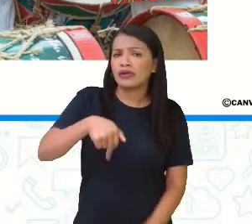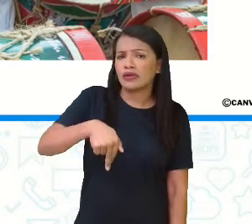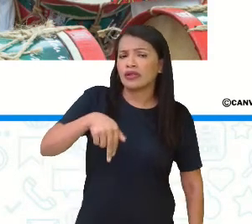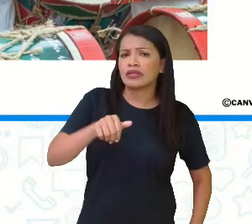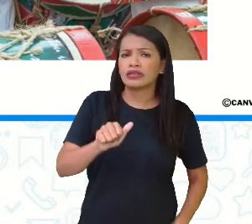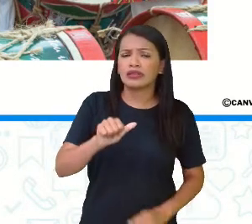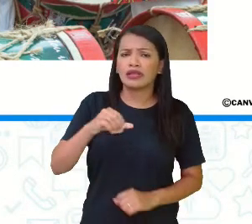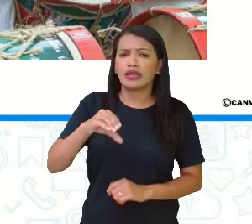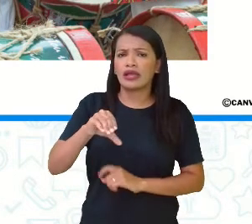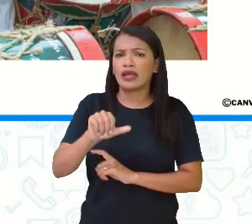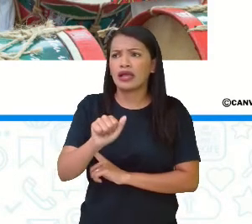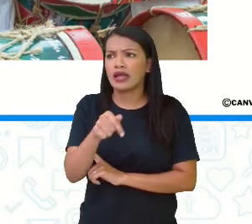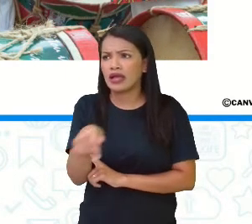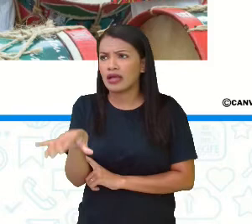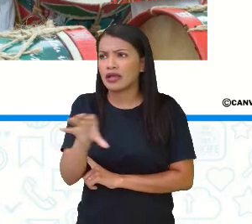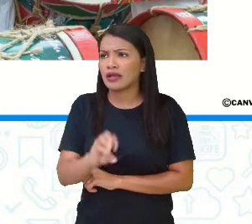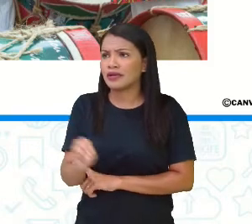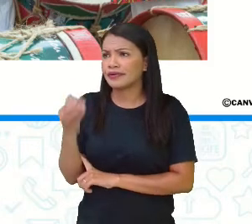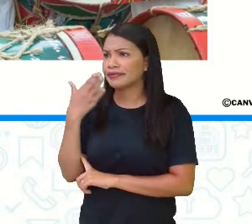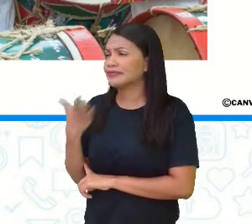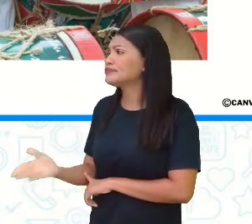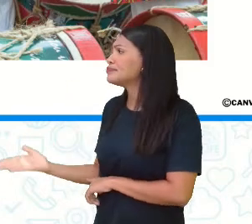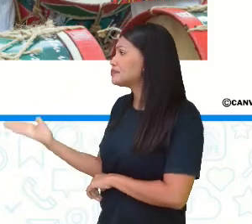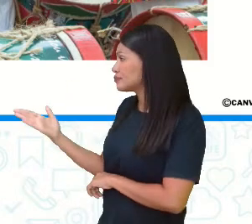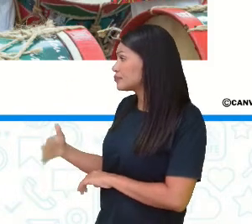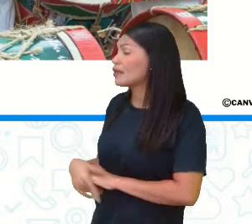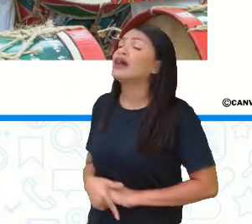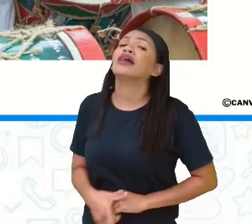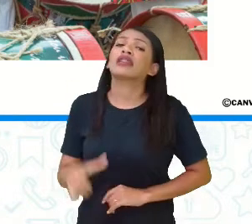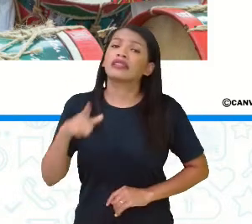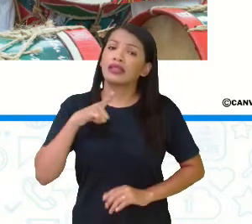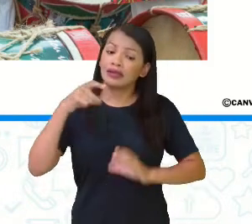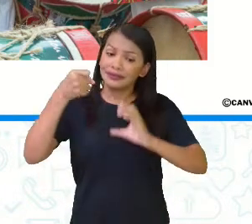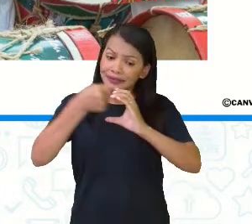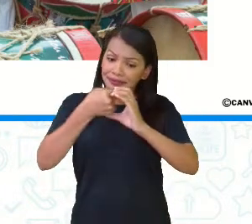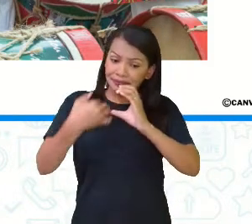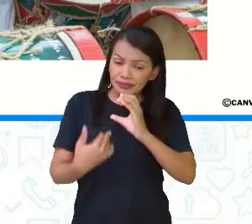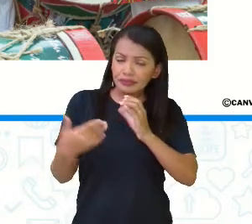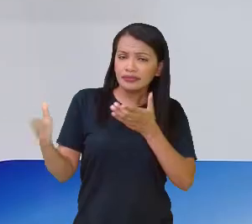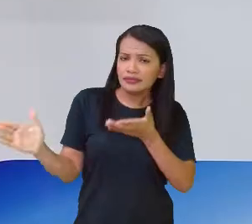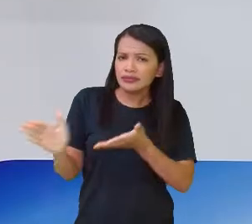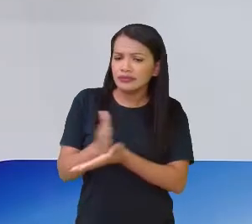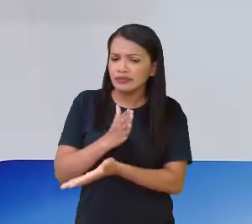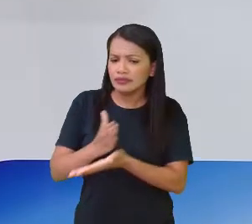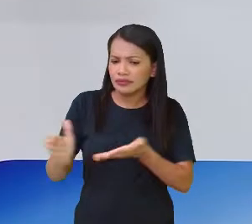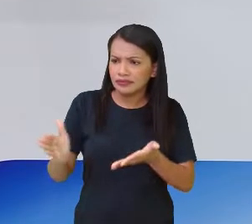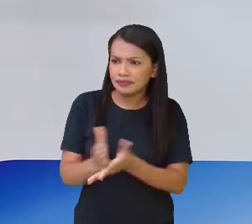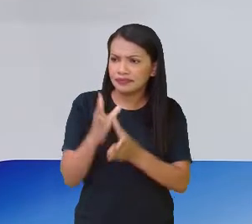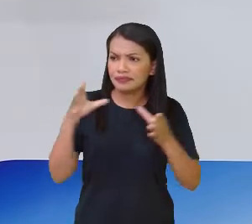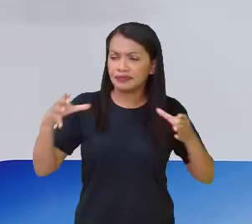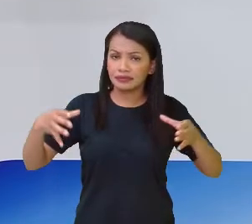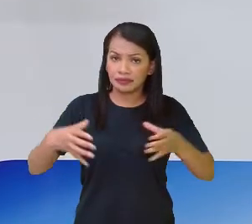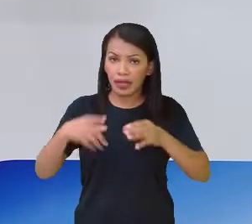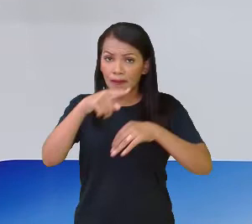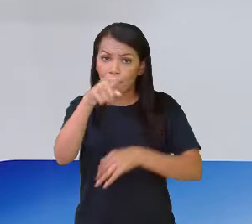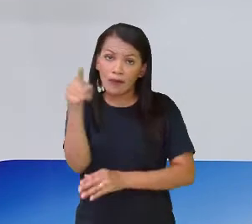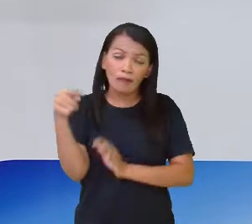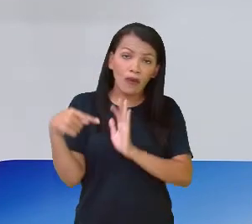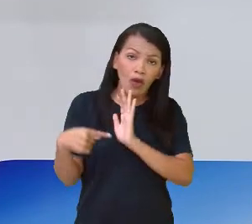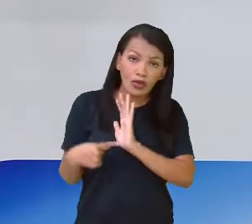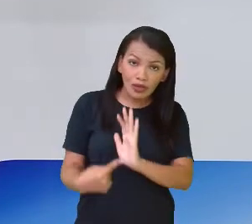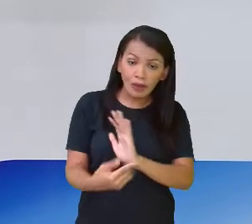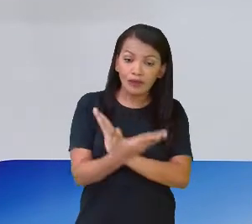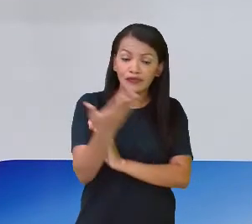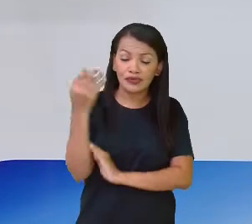baque virado, que esse da imagem que vocês estão vendo aí, bem característico, alguns instrumentos, inclusive eu trouxe alguns instrumentos para mostrar a vocês